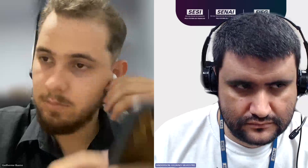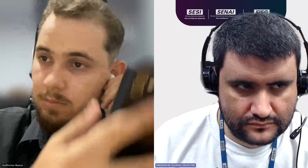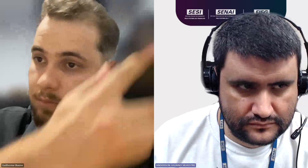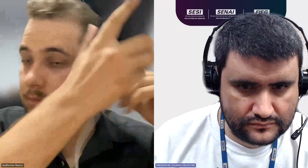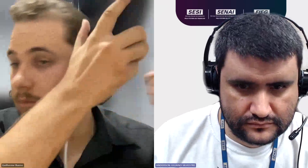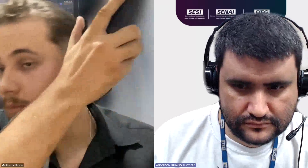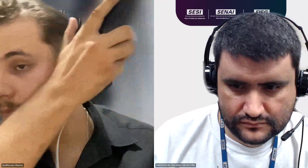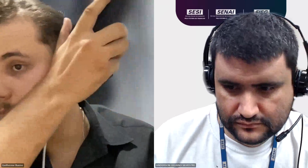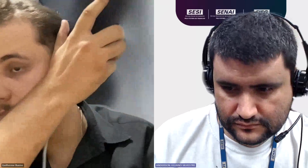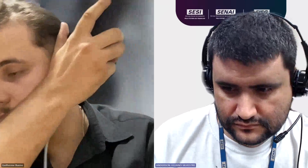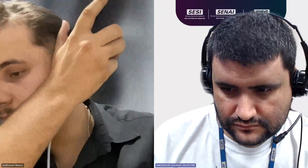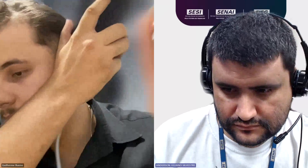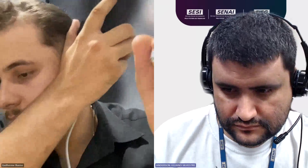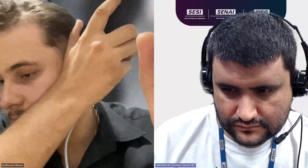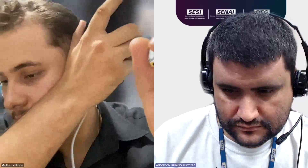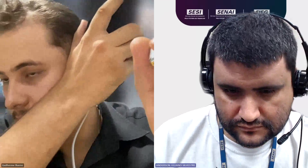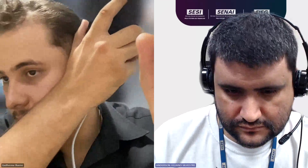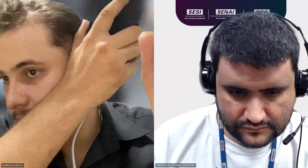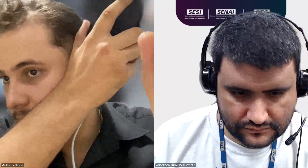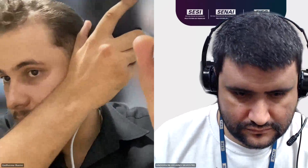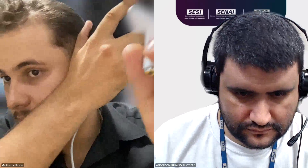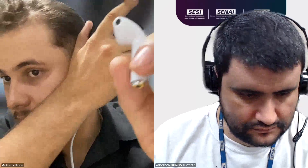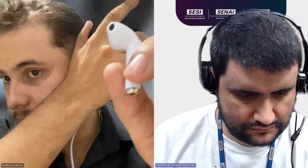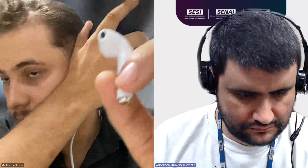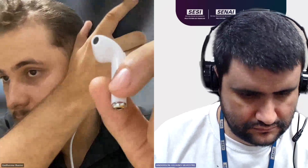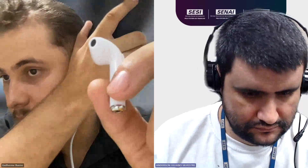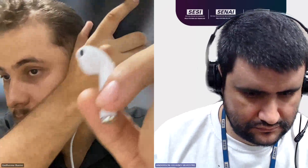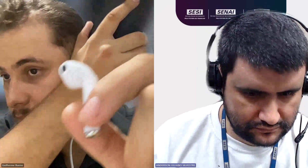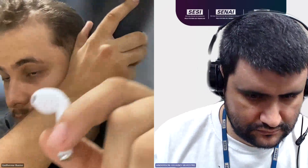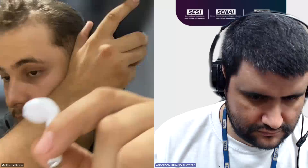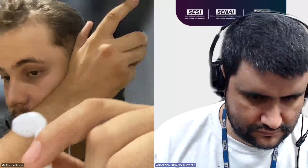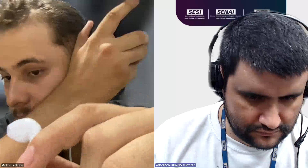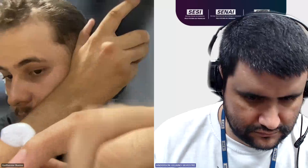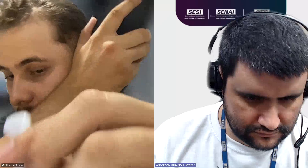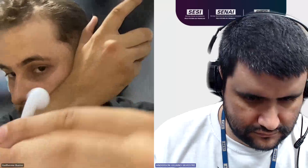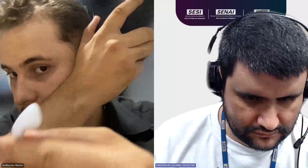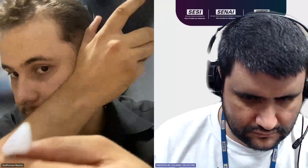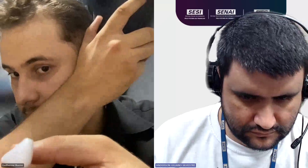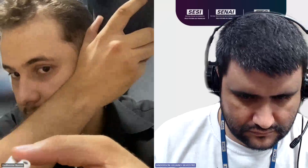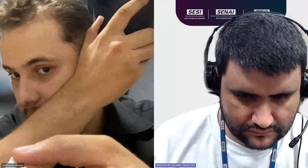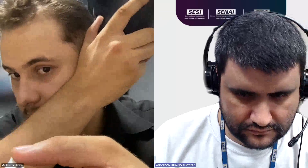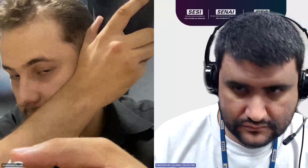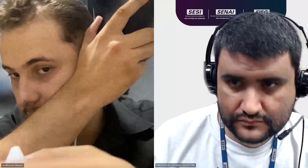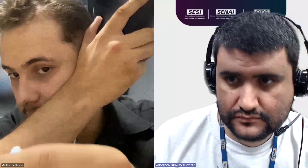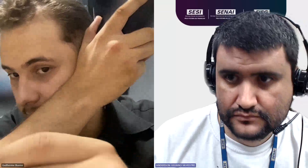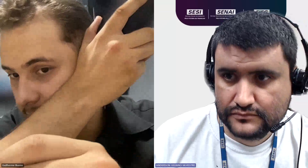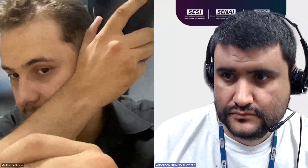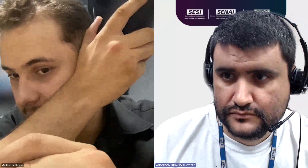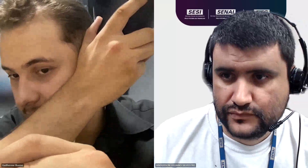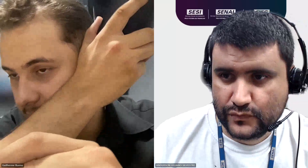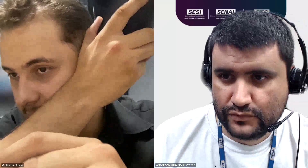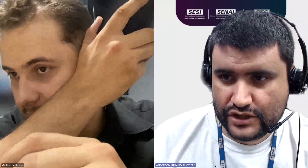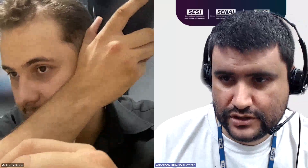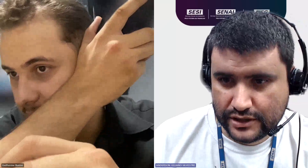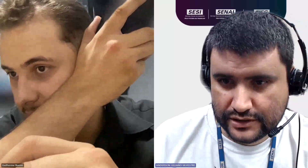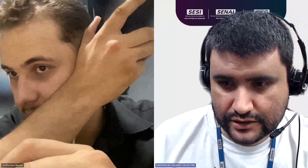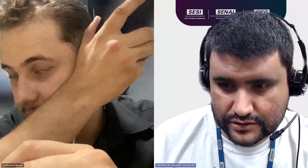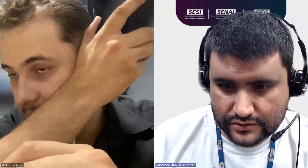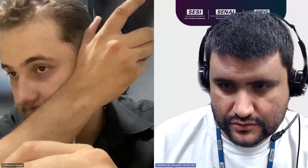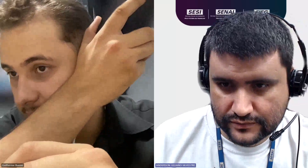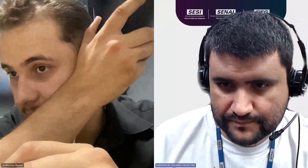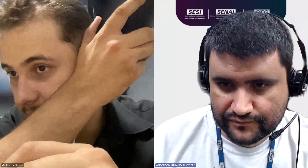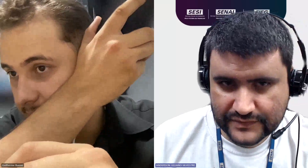Nós vamos a nossa tutorial até o dia 25, mas nós vamos além até bem rápido. Compartilhar